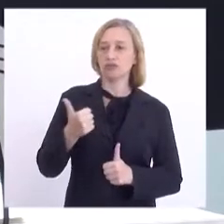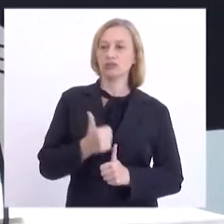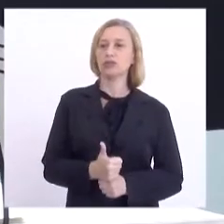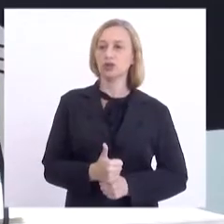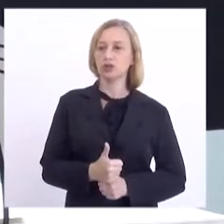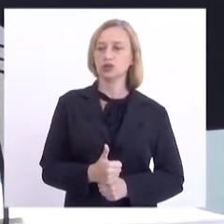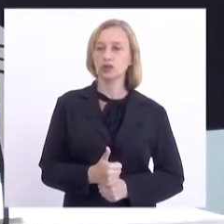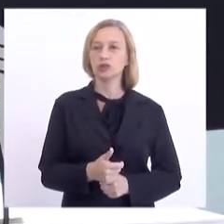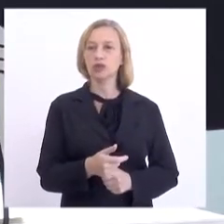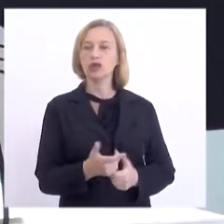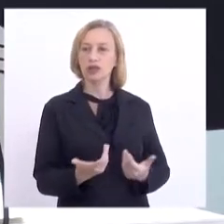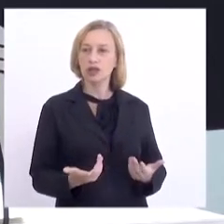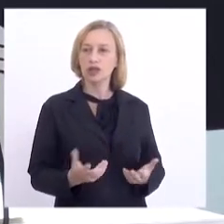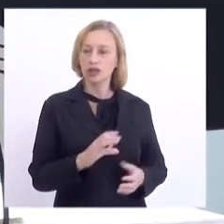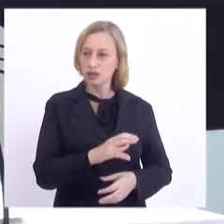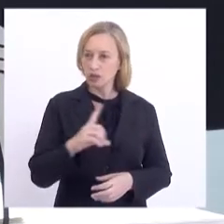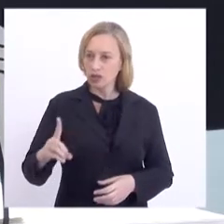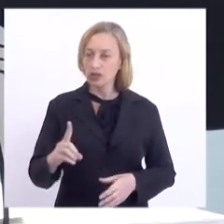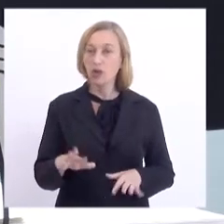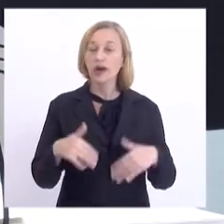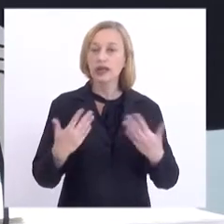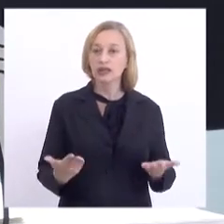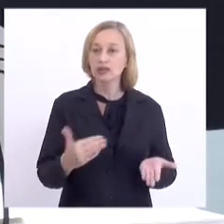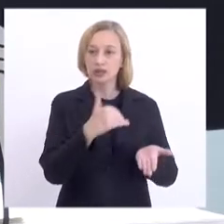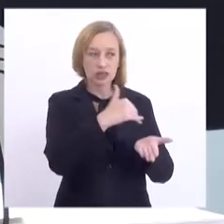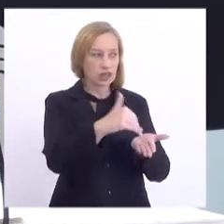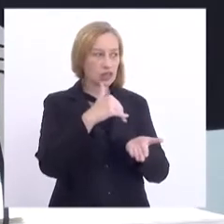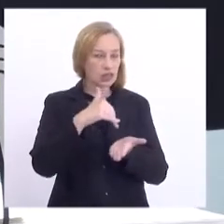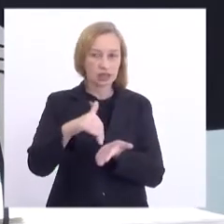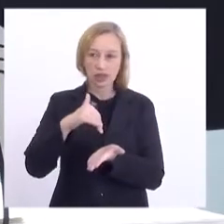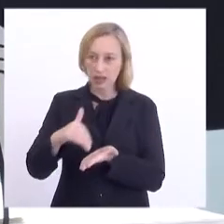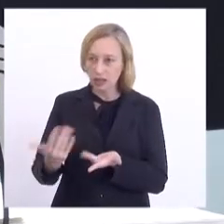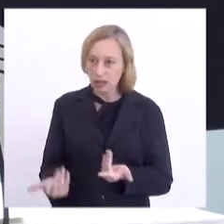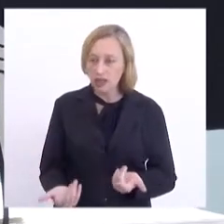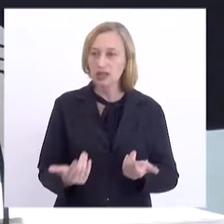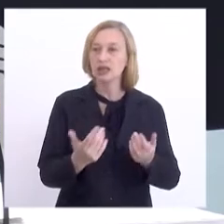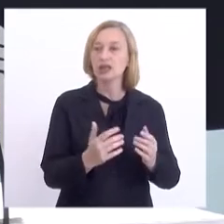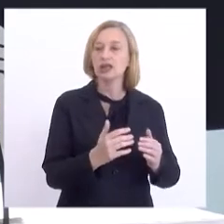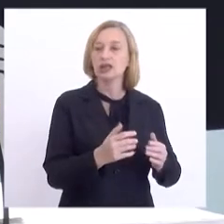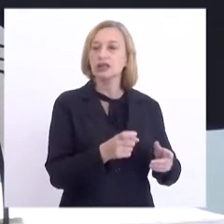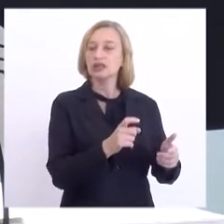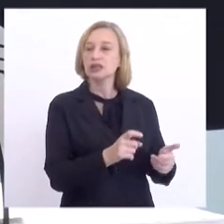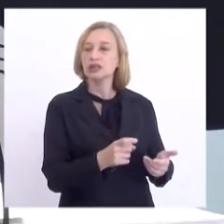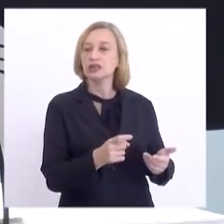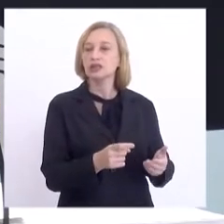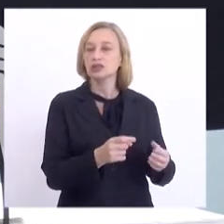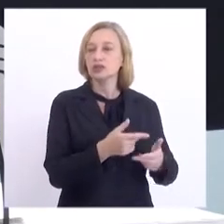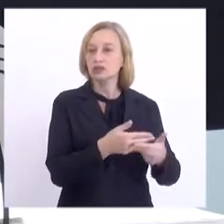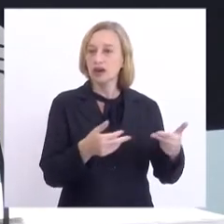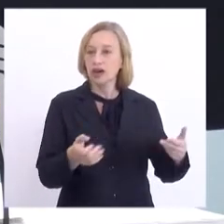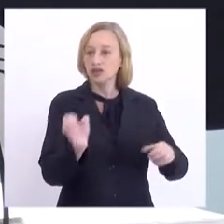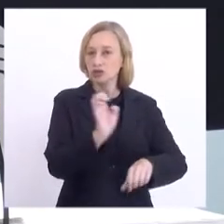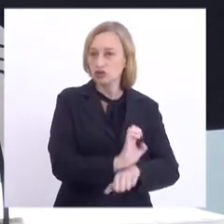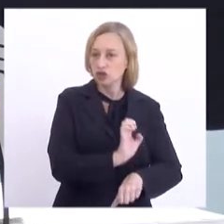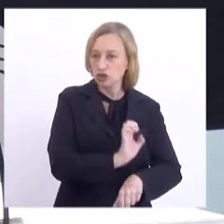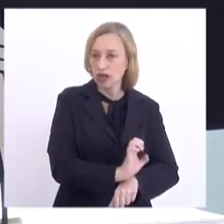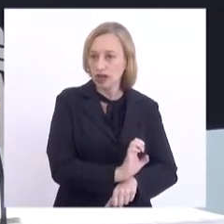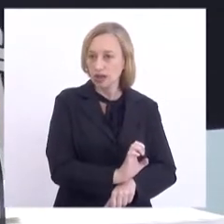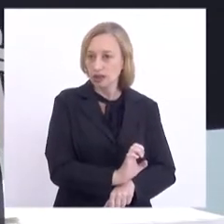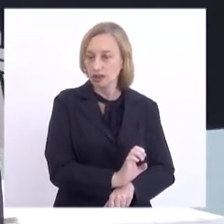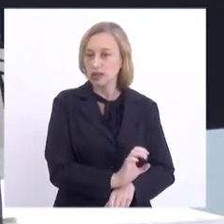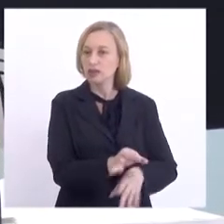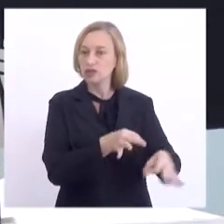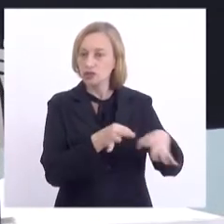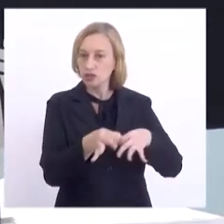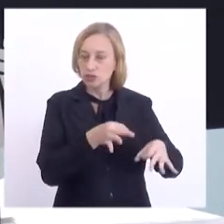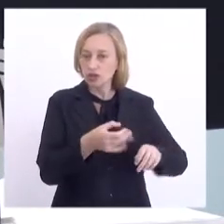essa coordenação então nas secretarias executores e os secretarias órgãos e entidade no estado existem tem